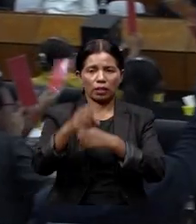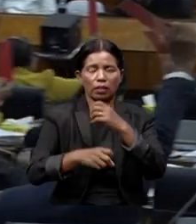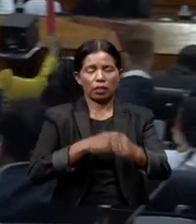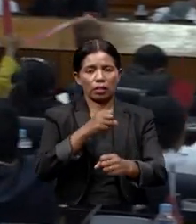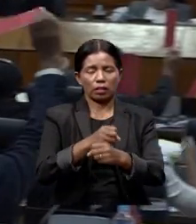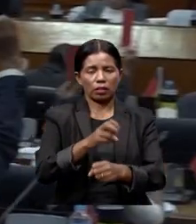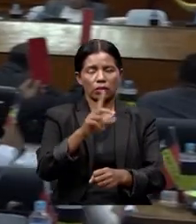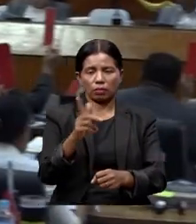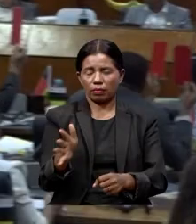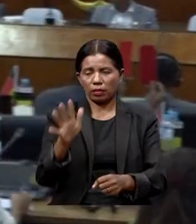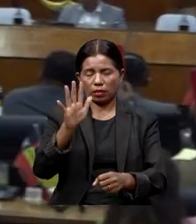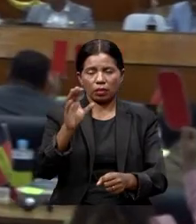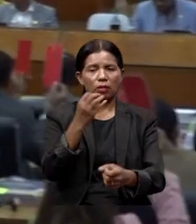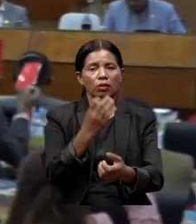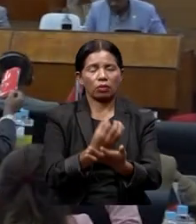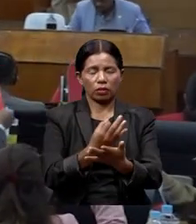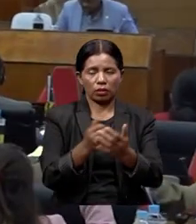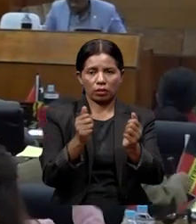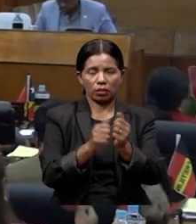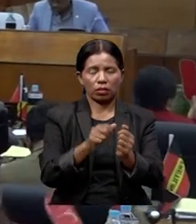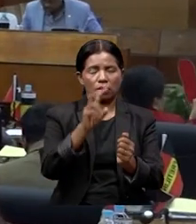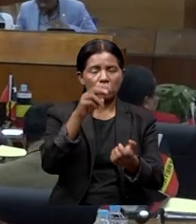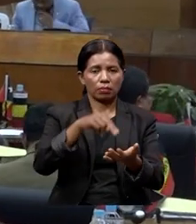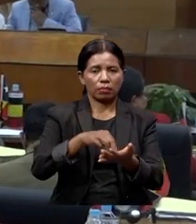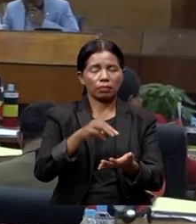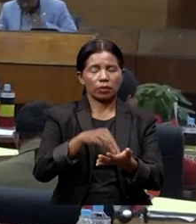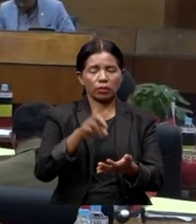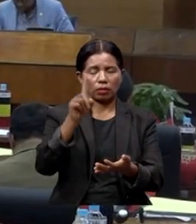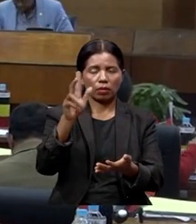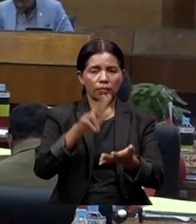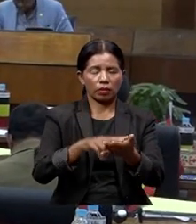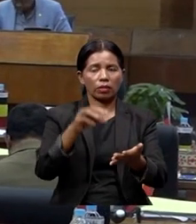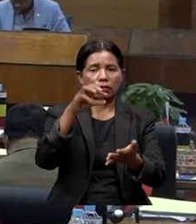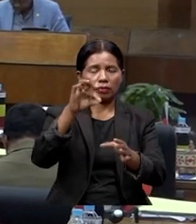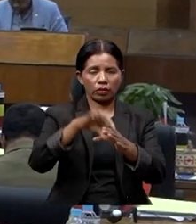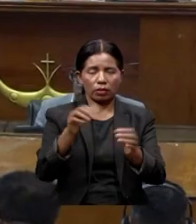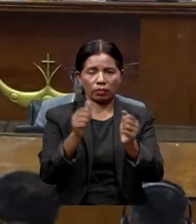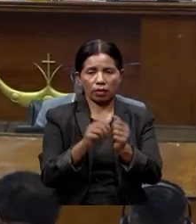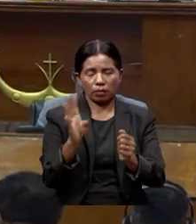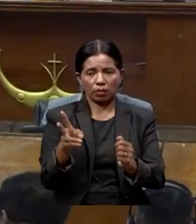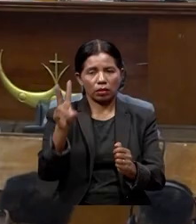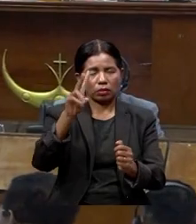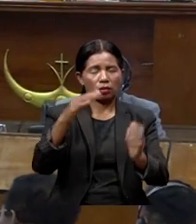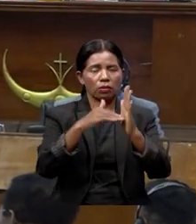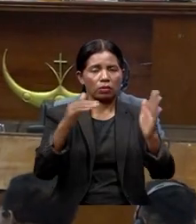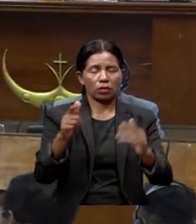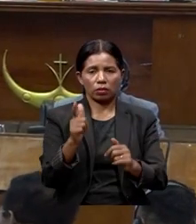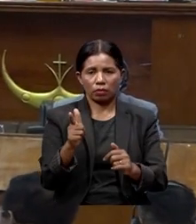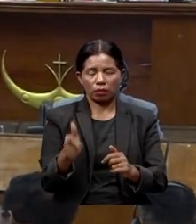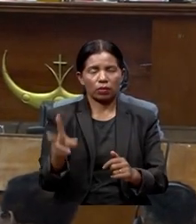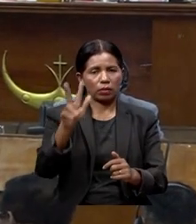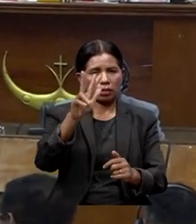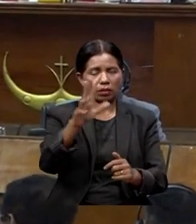Rihunrua Ronaldson Lima, o montante toca em rua ponto nené, passa o voto a favor, Ronaldson Ronaldson Rua, contra Ronaldson